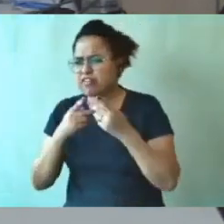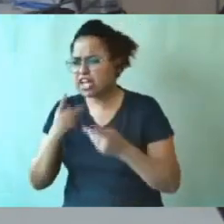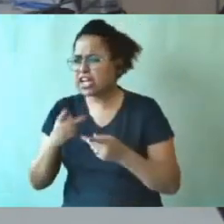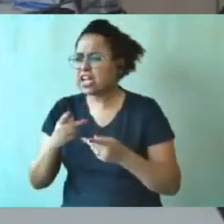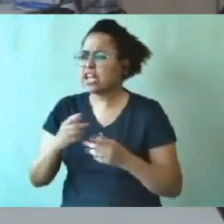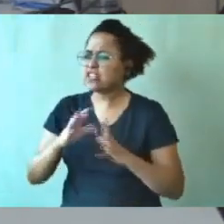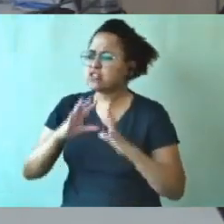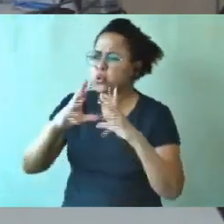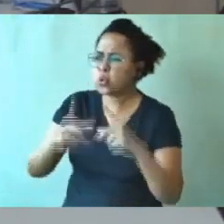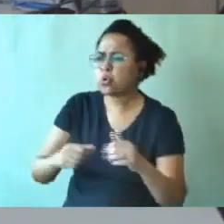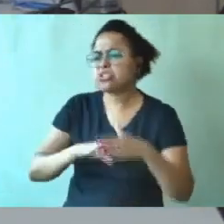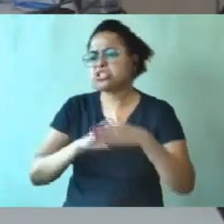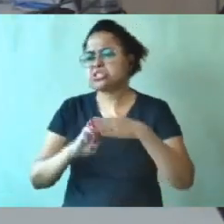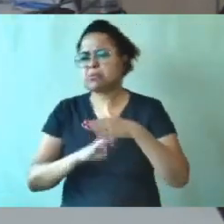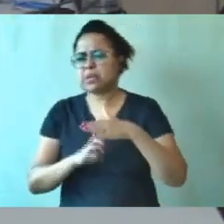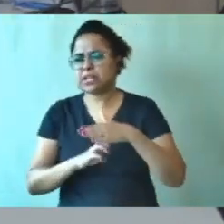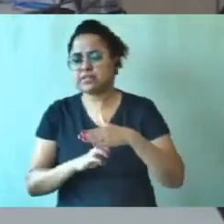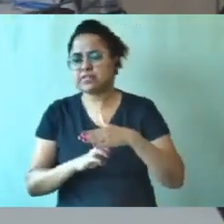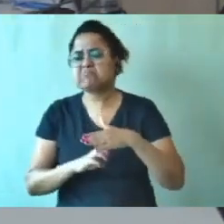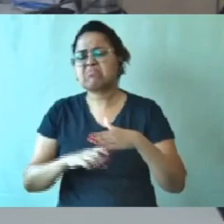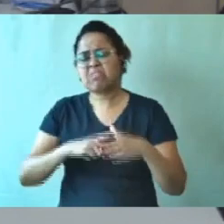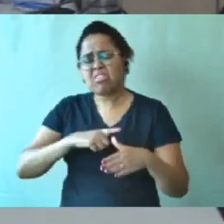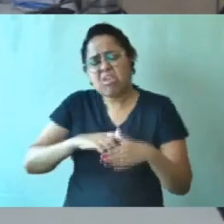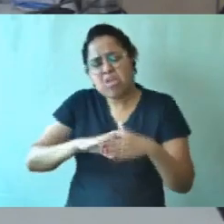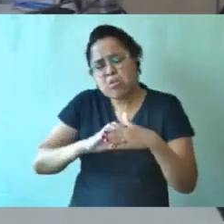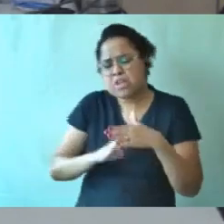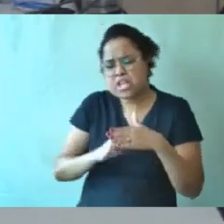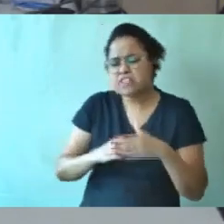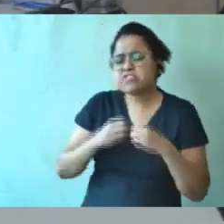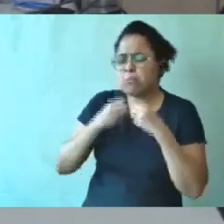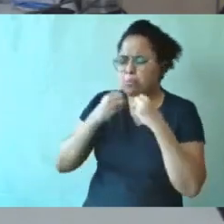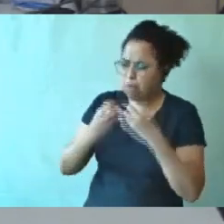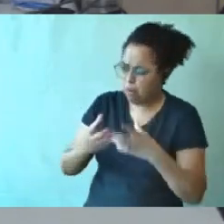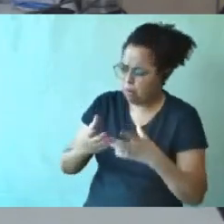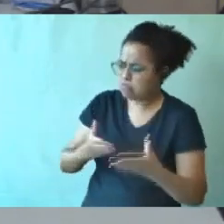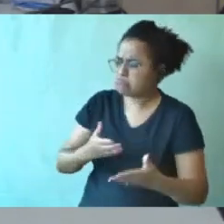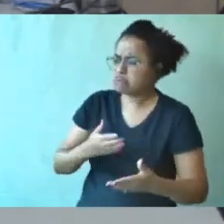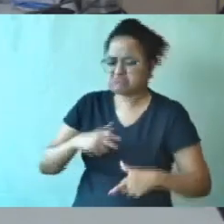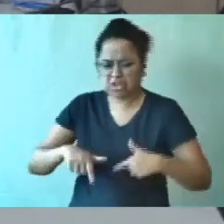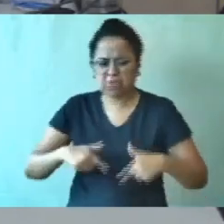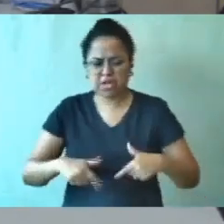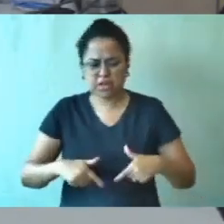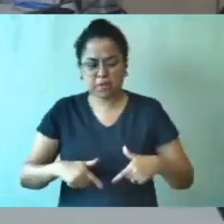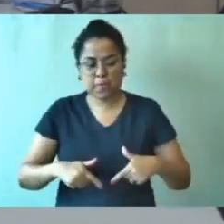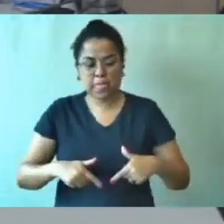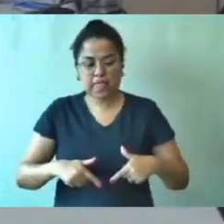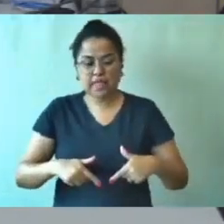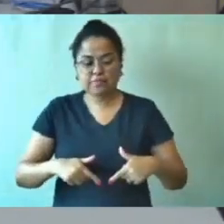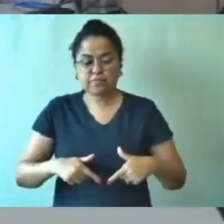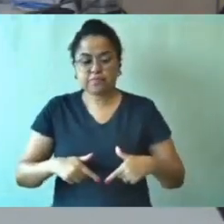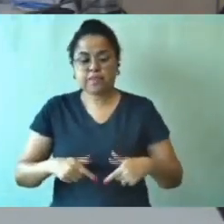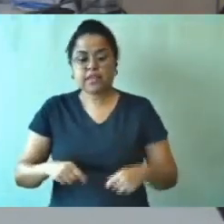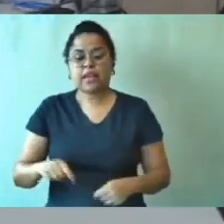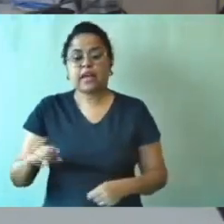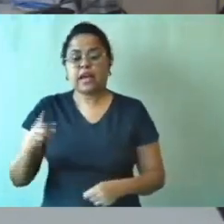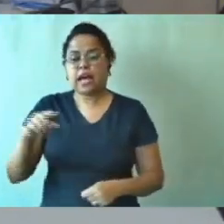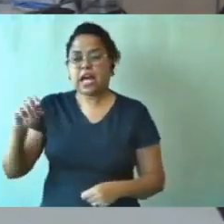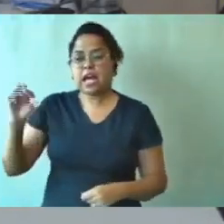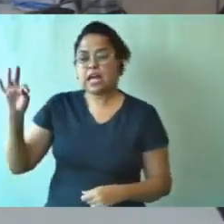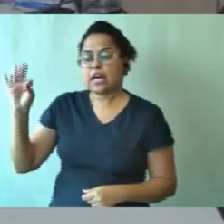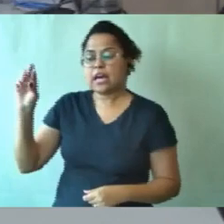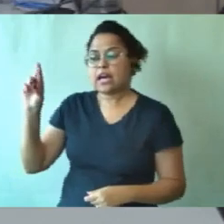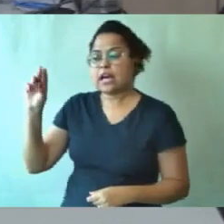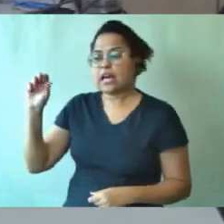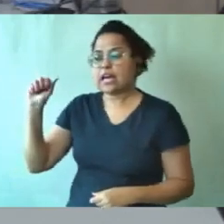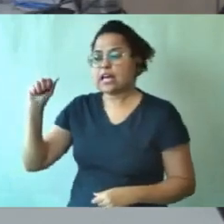isso. Mas a gente está falando aqui da empresa BH de Transporte, ela não tem tido melhora, não. Inclusive, esses 13 ônibus que o senhor